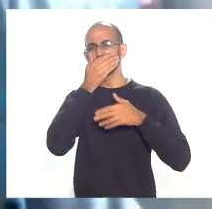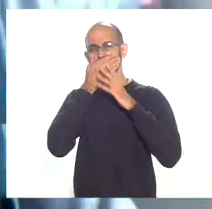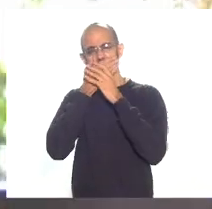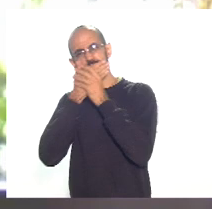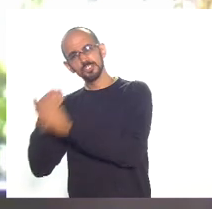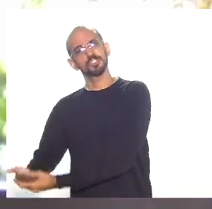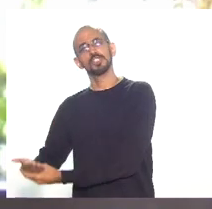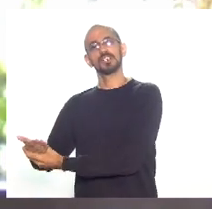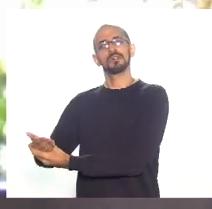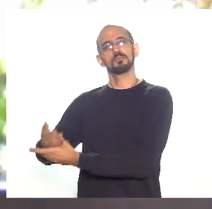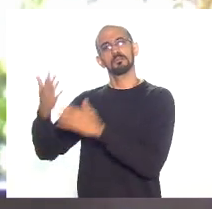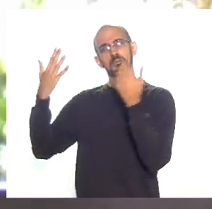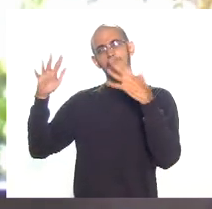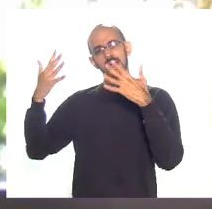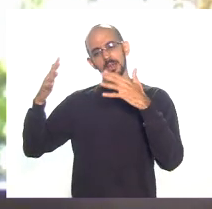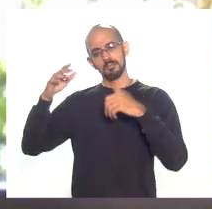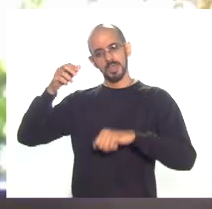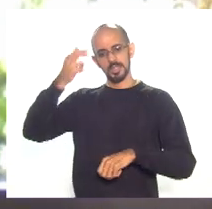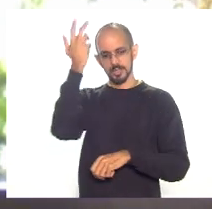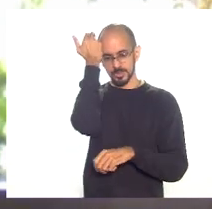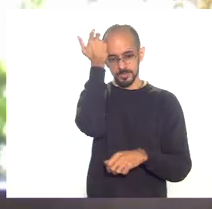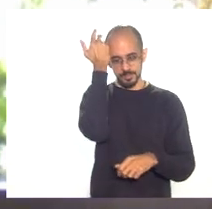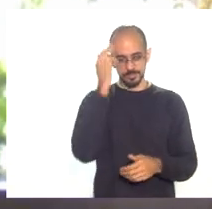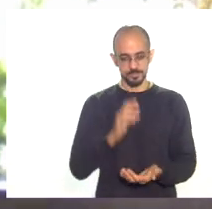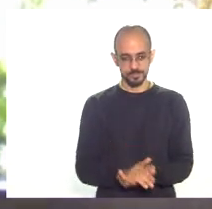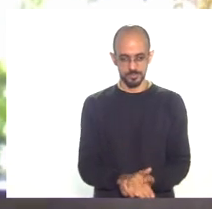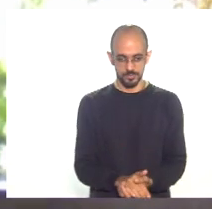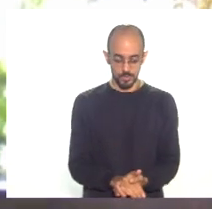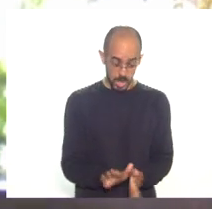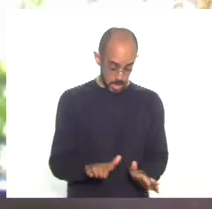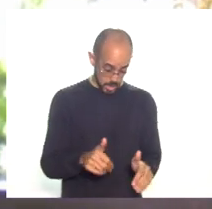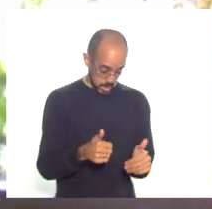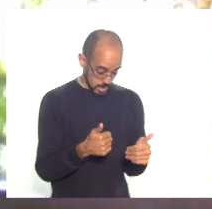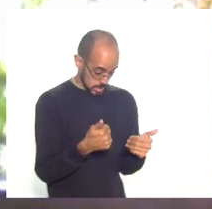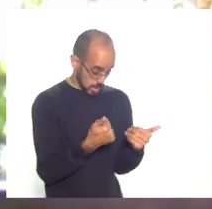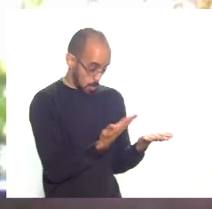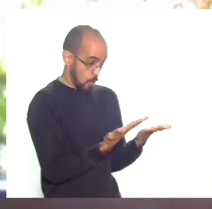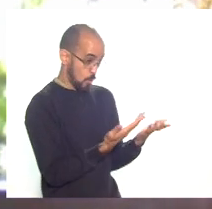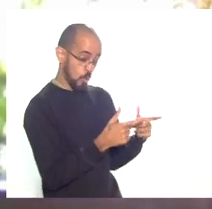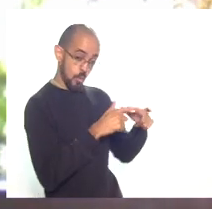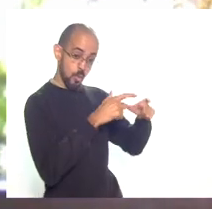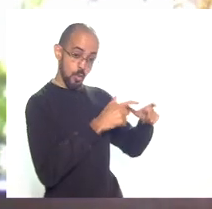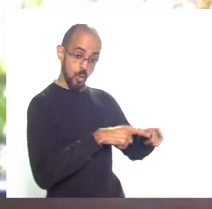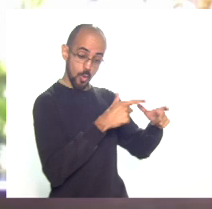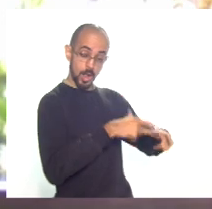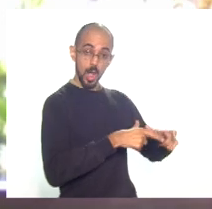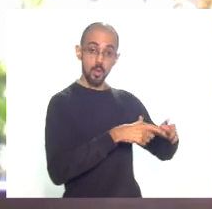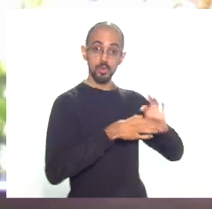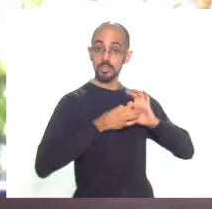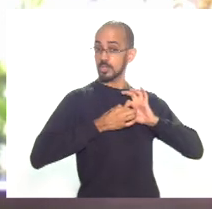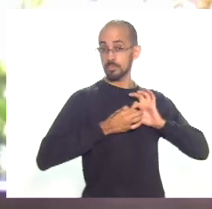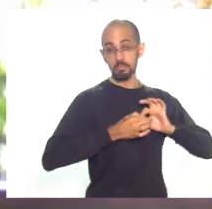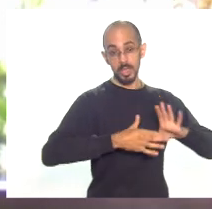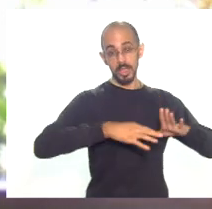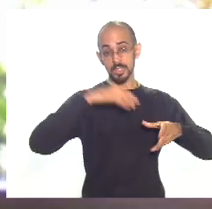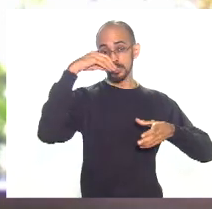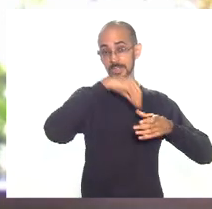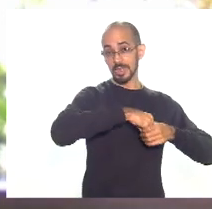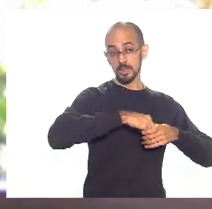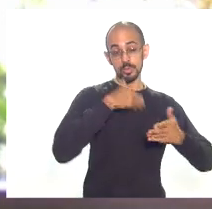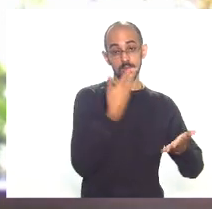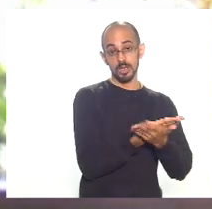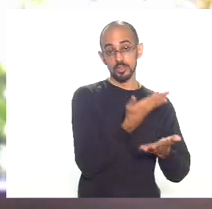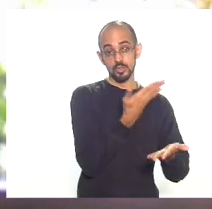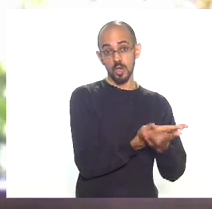pois é então eu estava discorrendo quer dizer o que o ambiente de liberdade dentro da escola